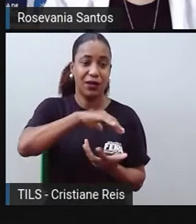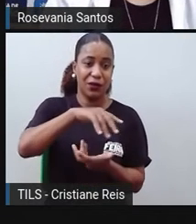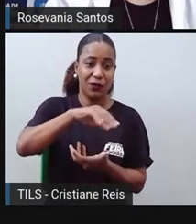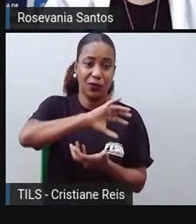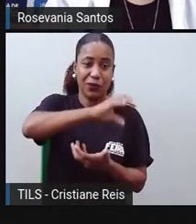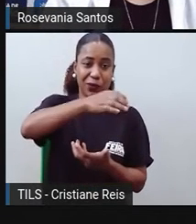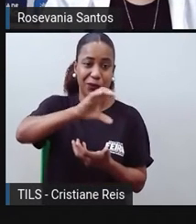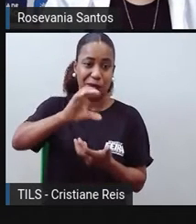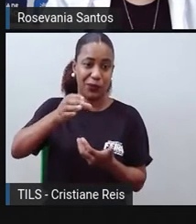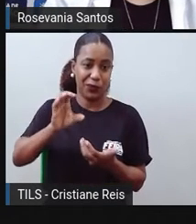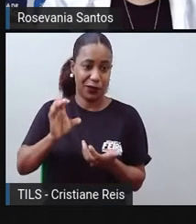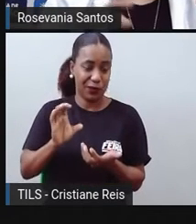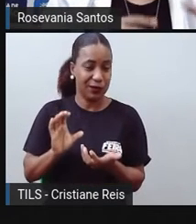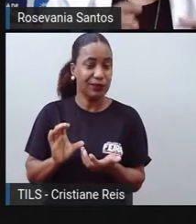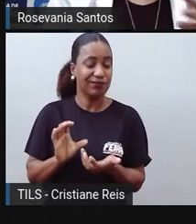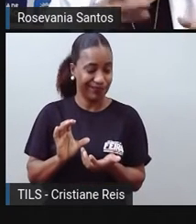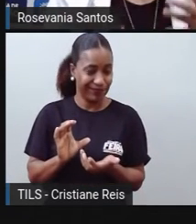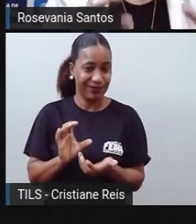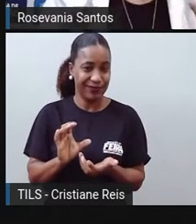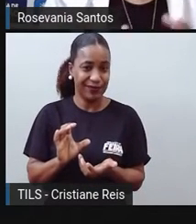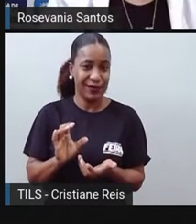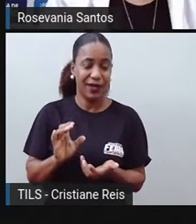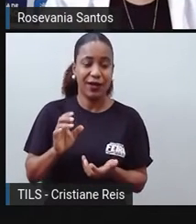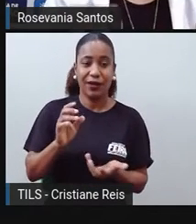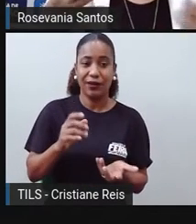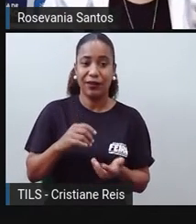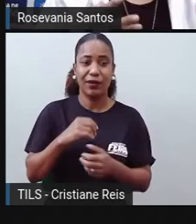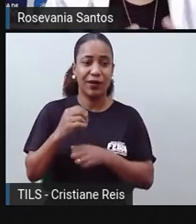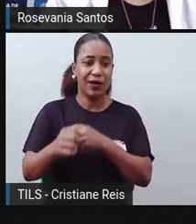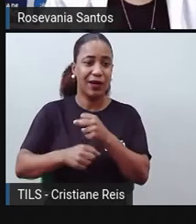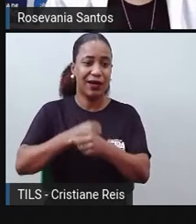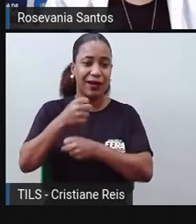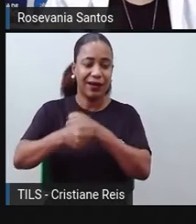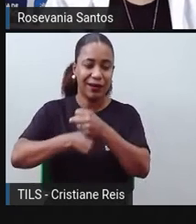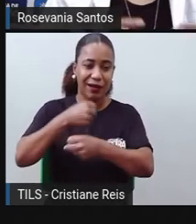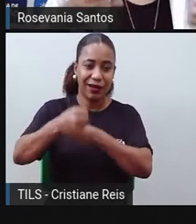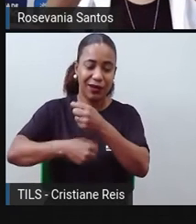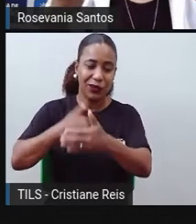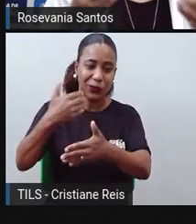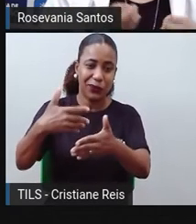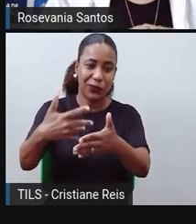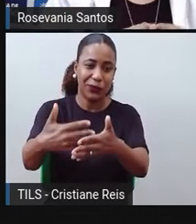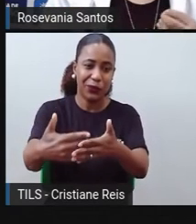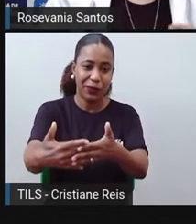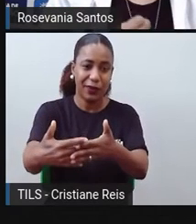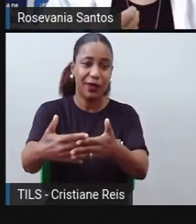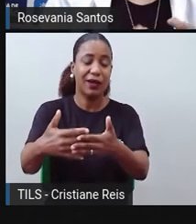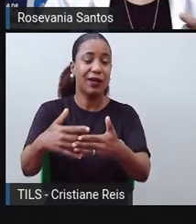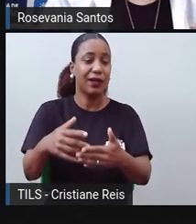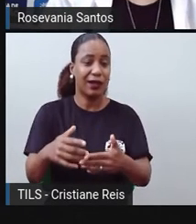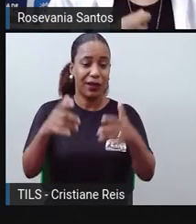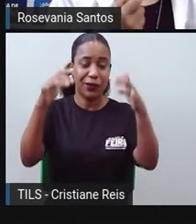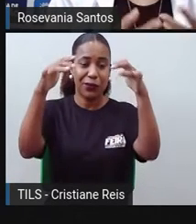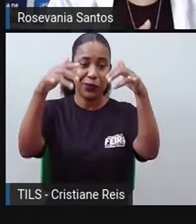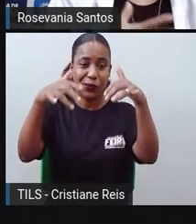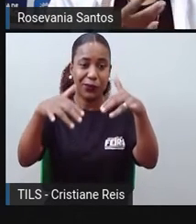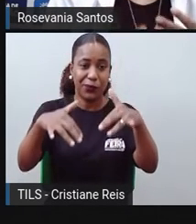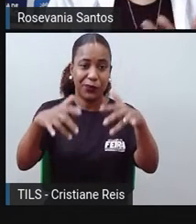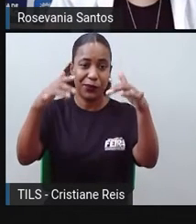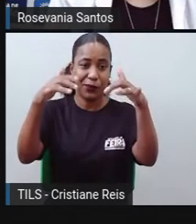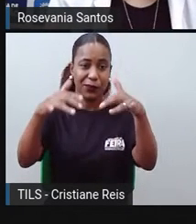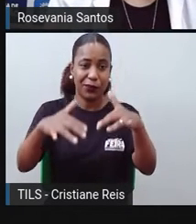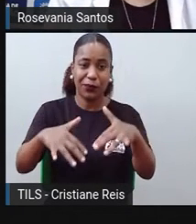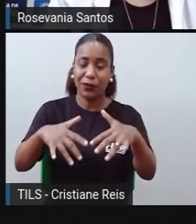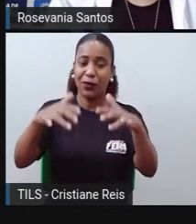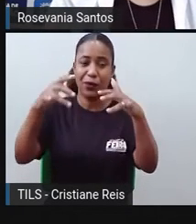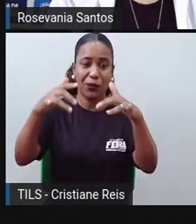que que deposita, né? Que foi depositada ao longo do tempo ali o Oceano Glacial Ártico e por falta, digamos assim, de incidência